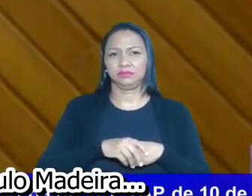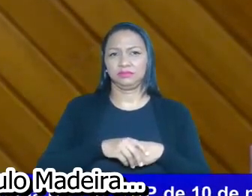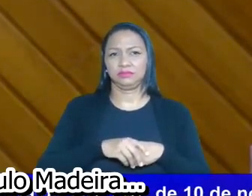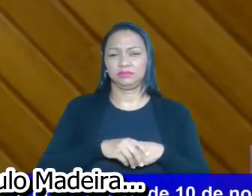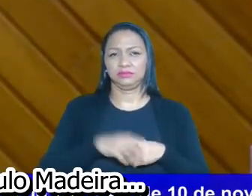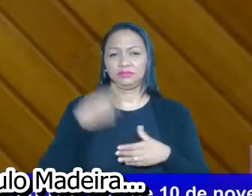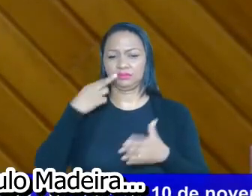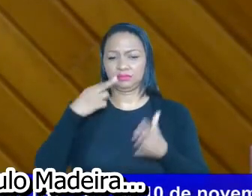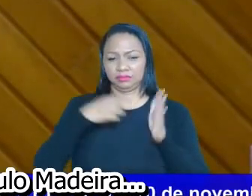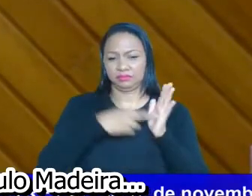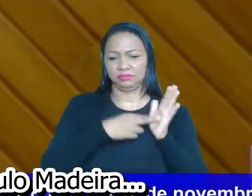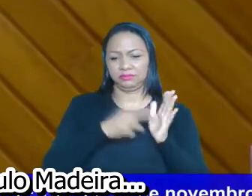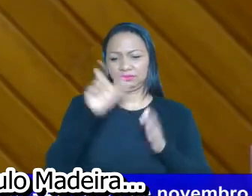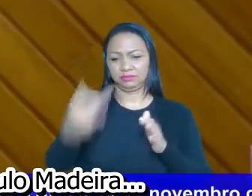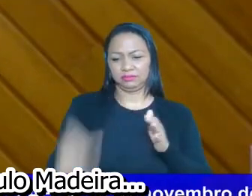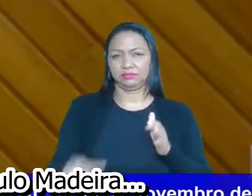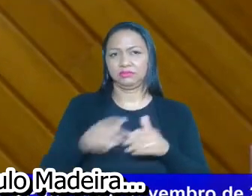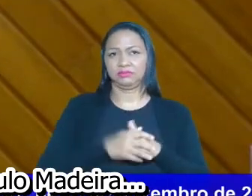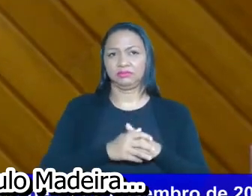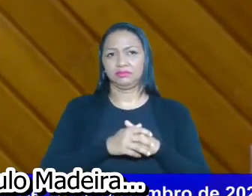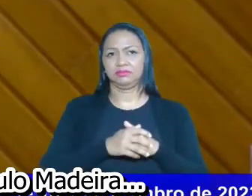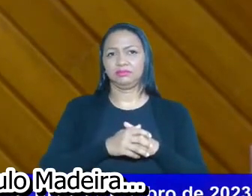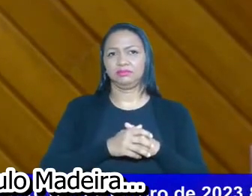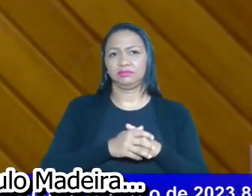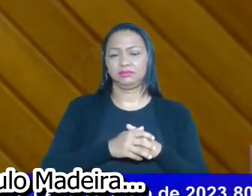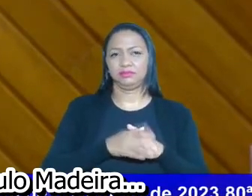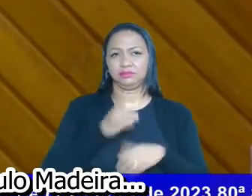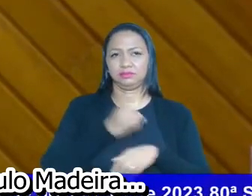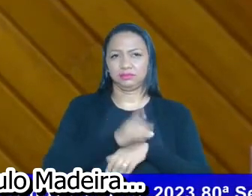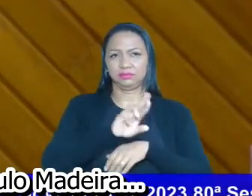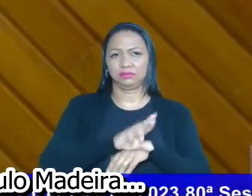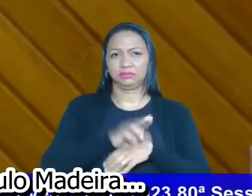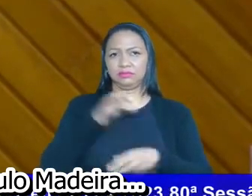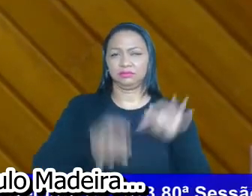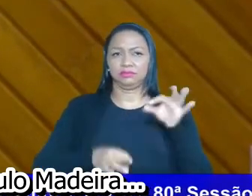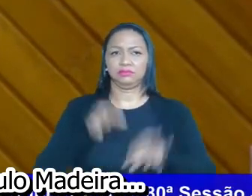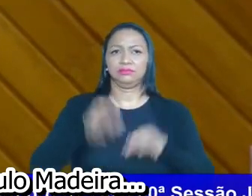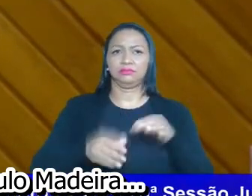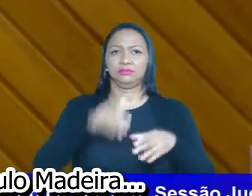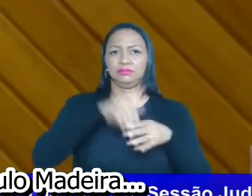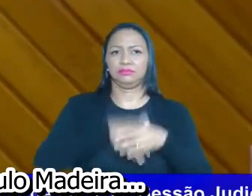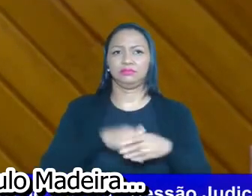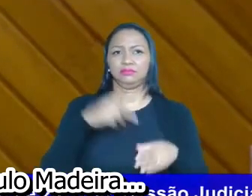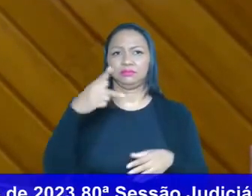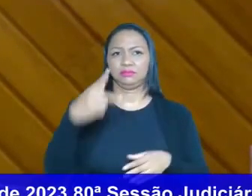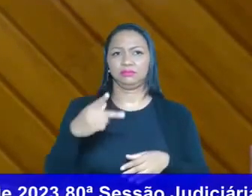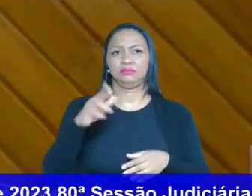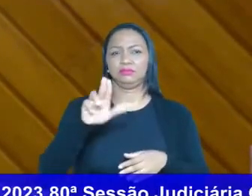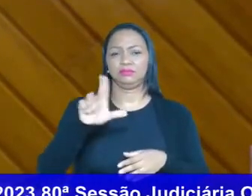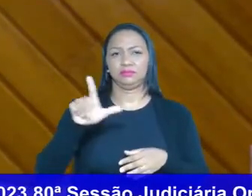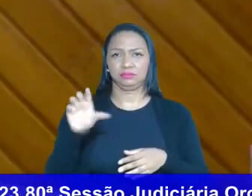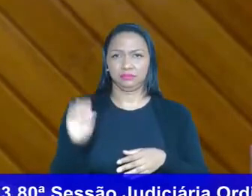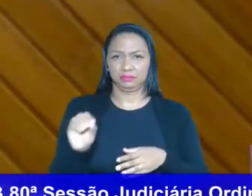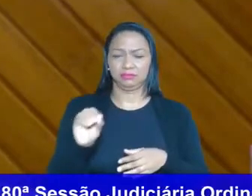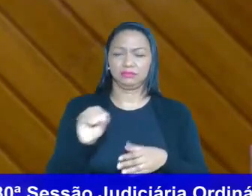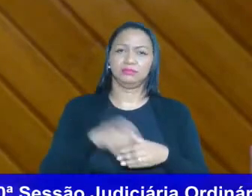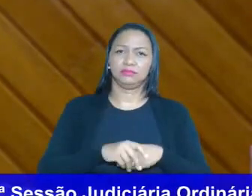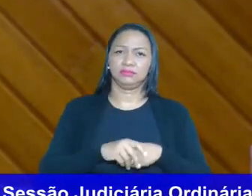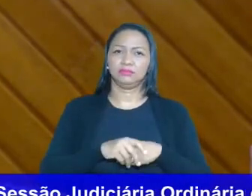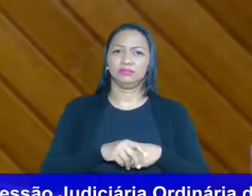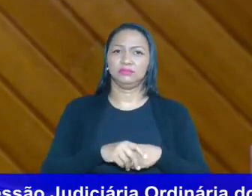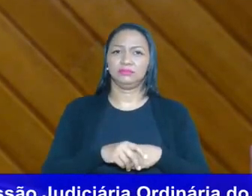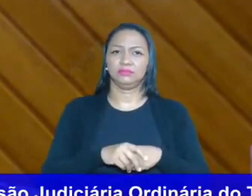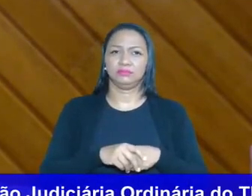senhor relator, nobre relator, doutor juiz eleitoral Paulo Madeira,